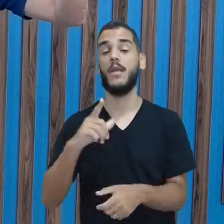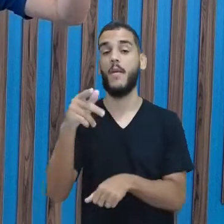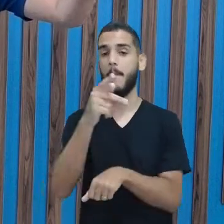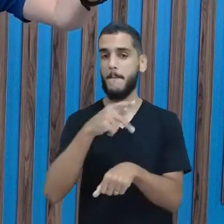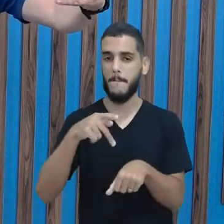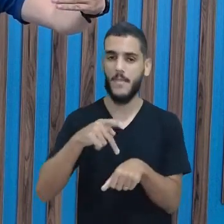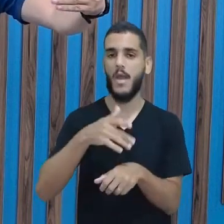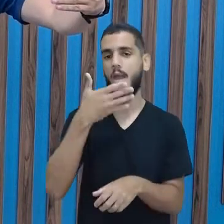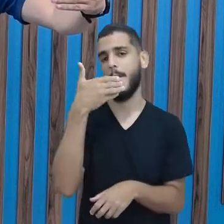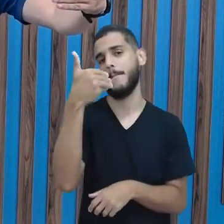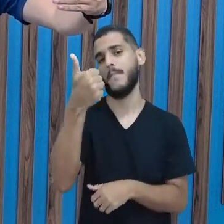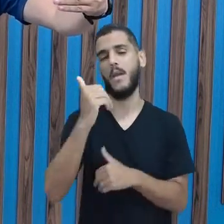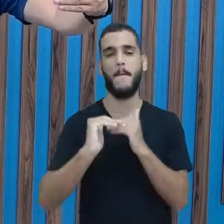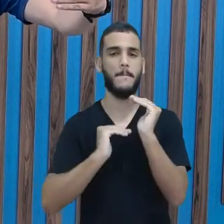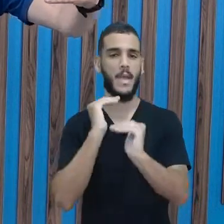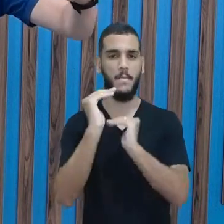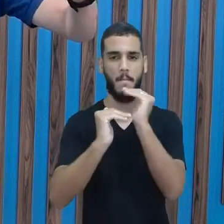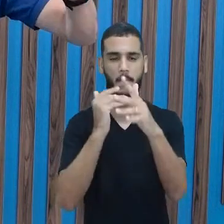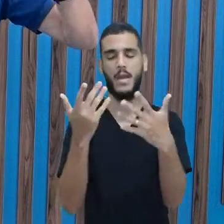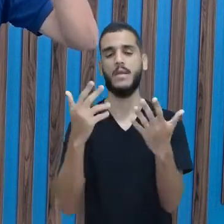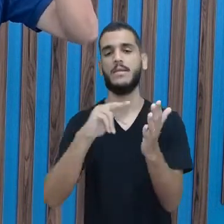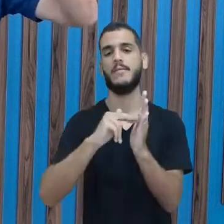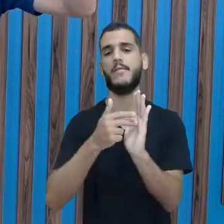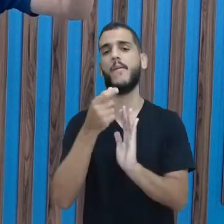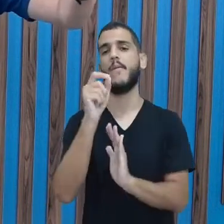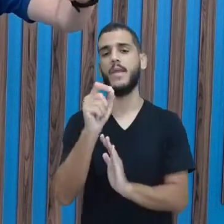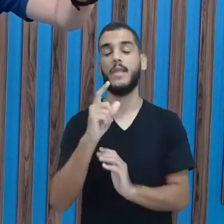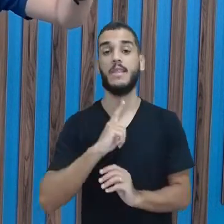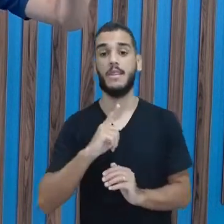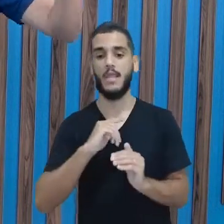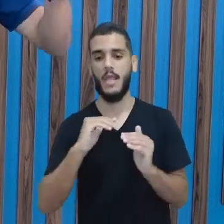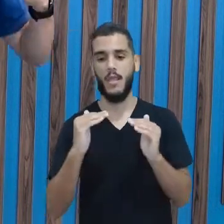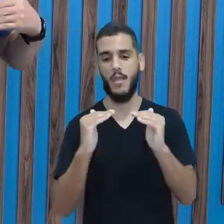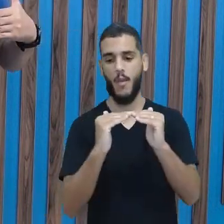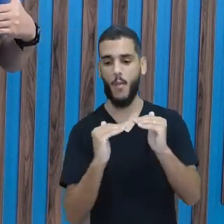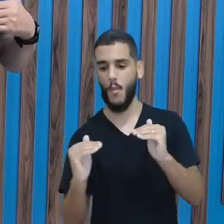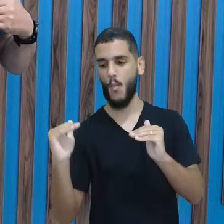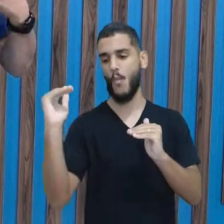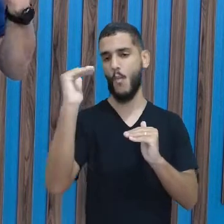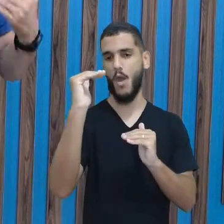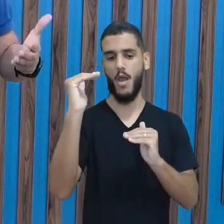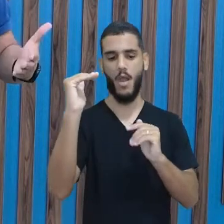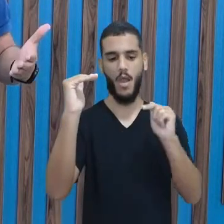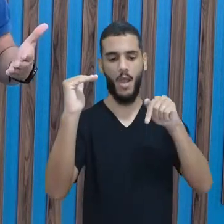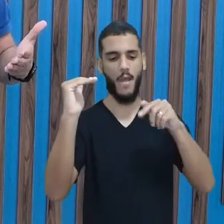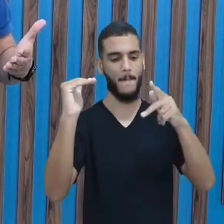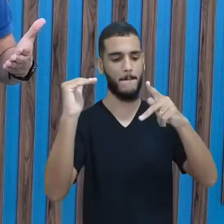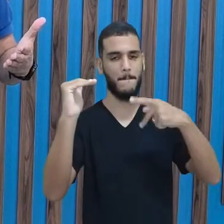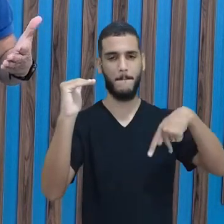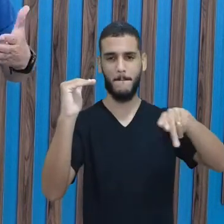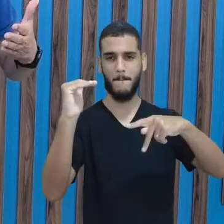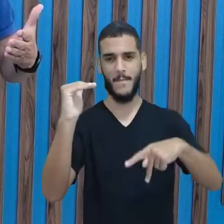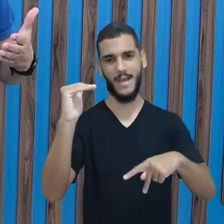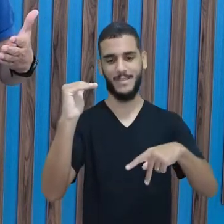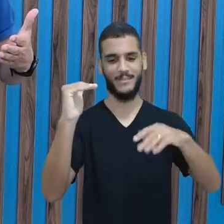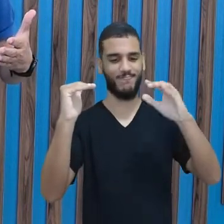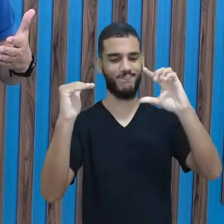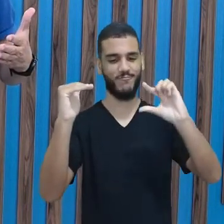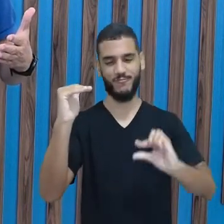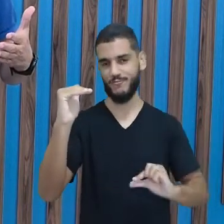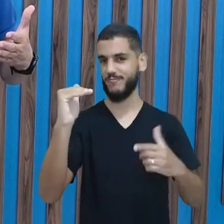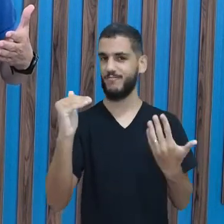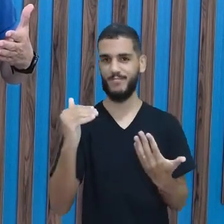indústria melhor desenvolvida, ele vai se sobrepor a um outro país que não tem uma industrialização tão desenvolvida